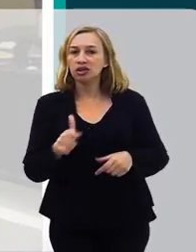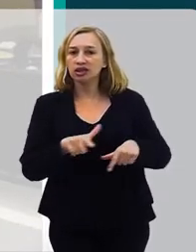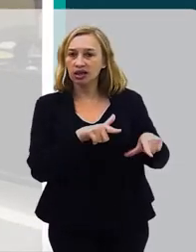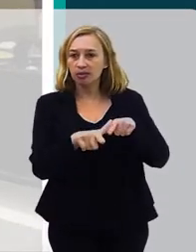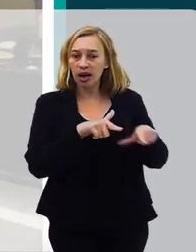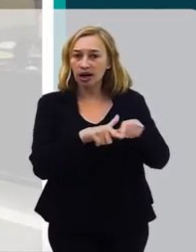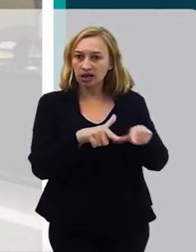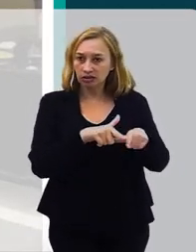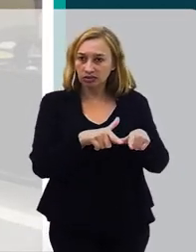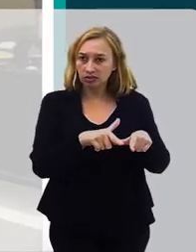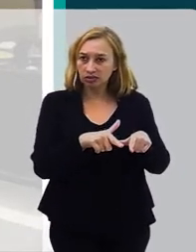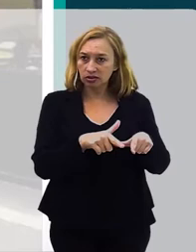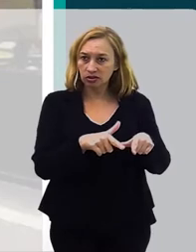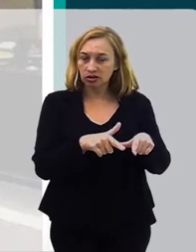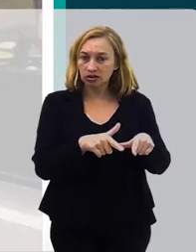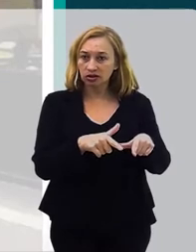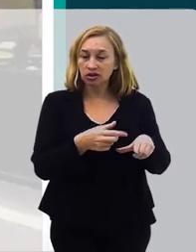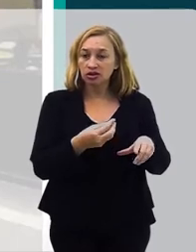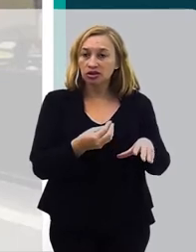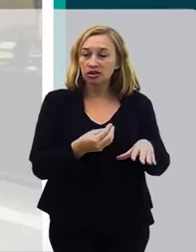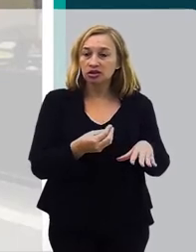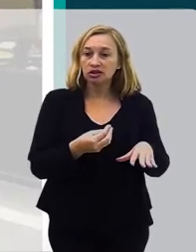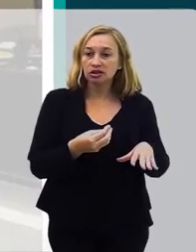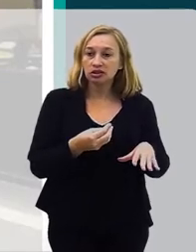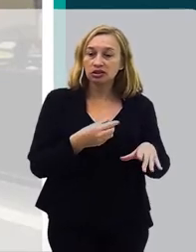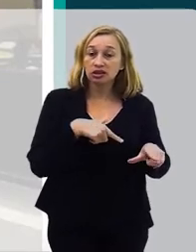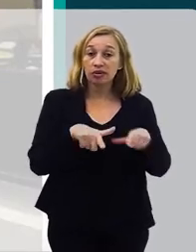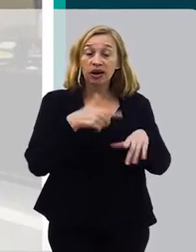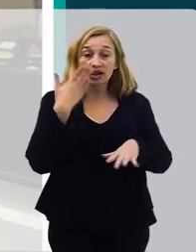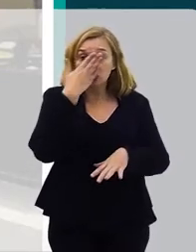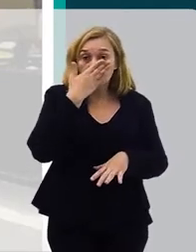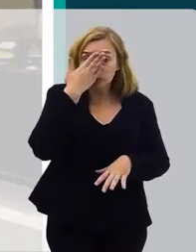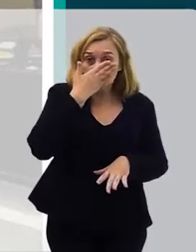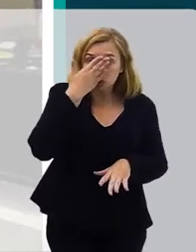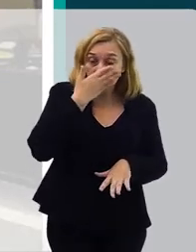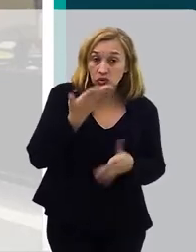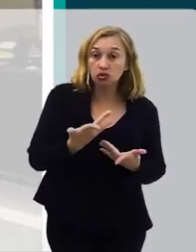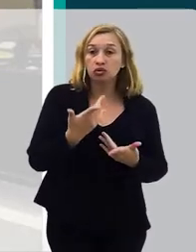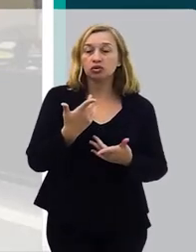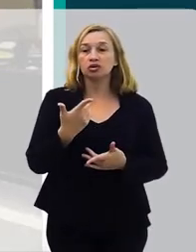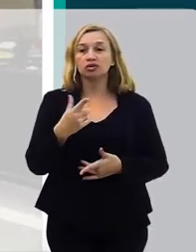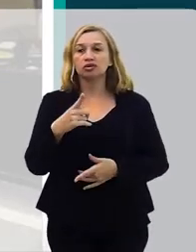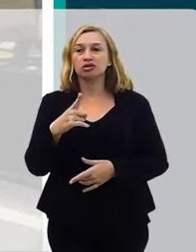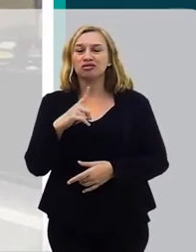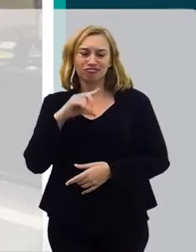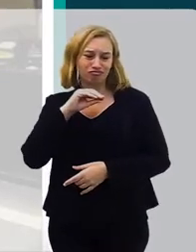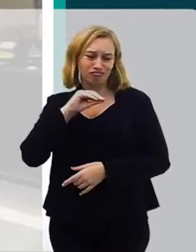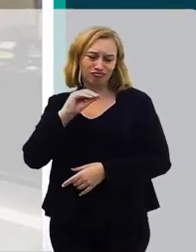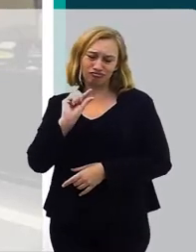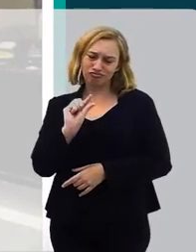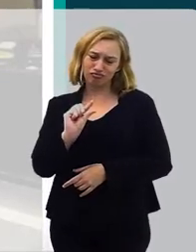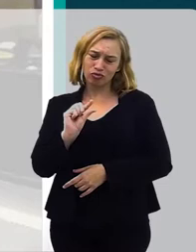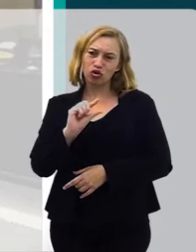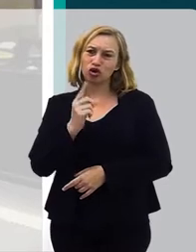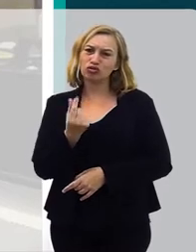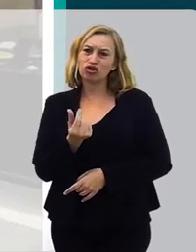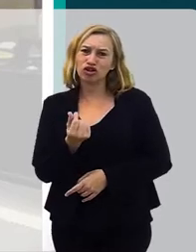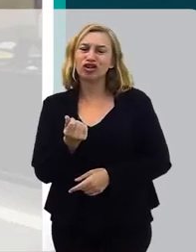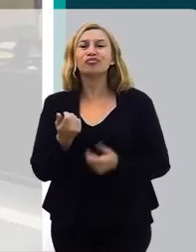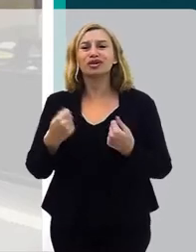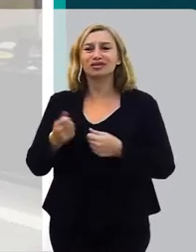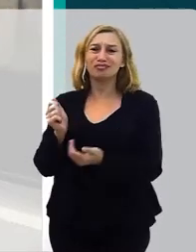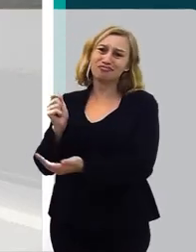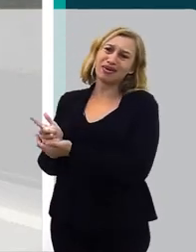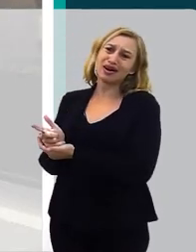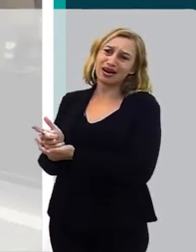desempregada, né, sobrevivendo da prostituição, né, tendo o mínimo para a sua subsistência, ainda ter que